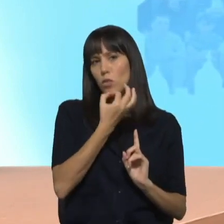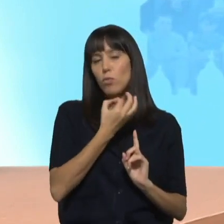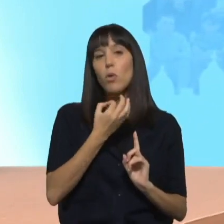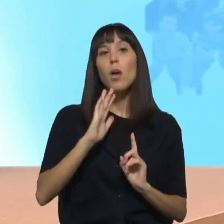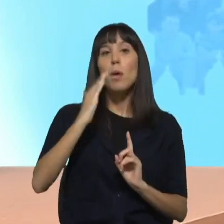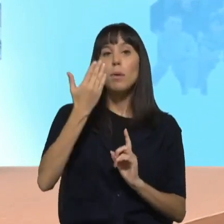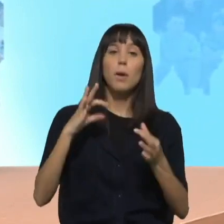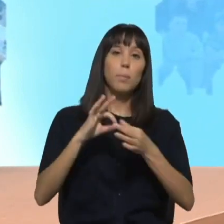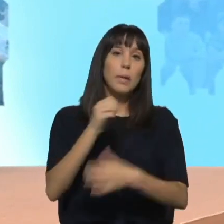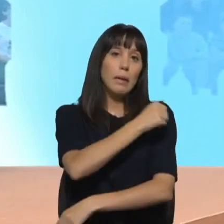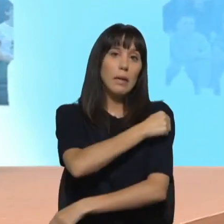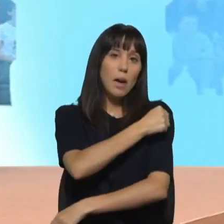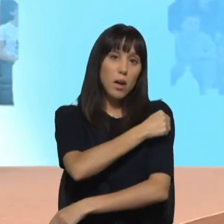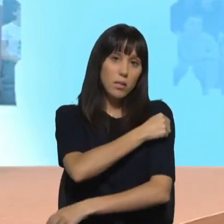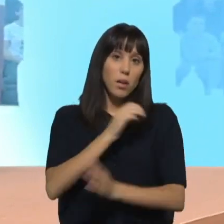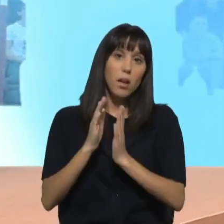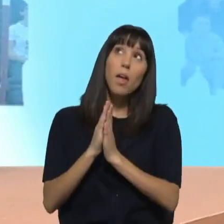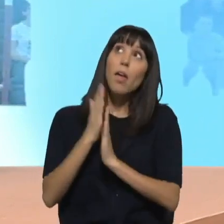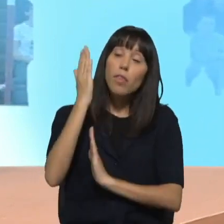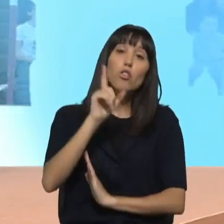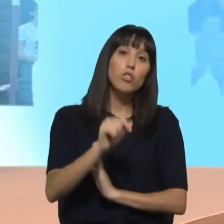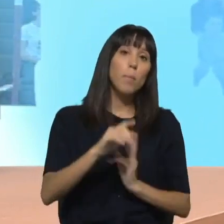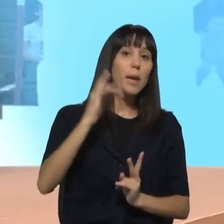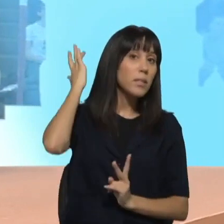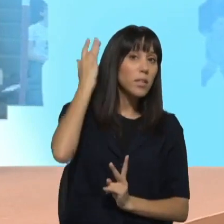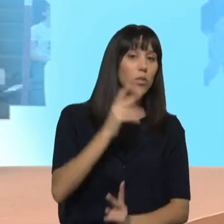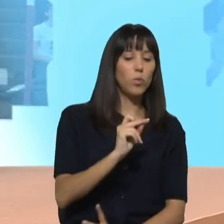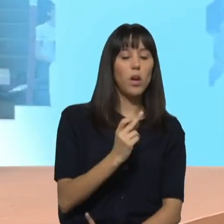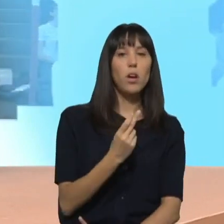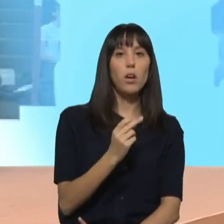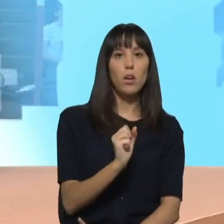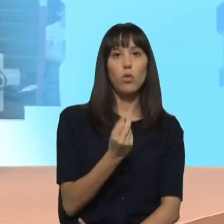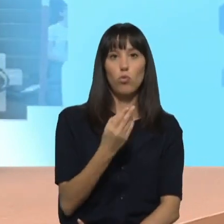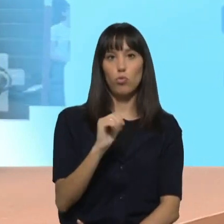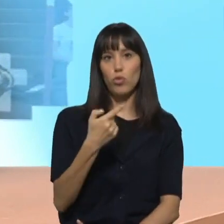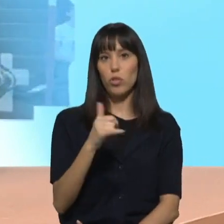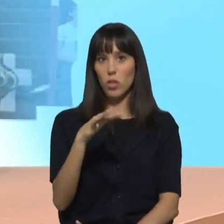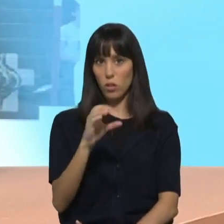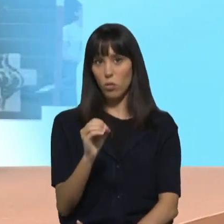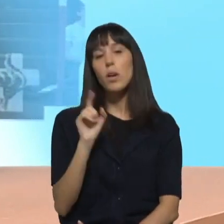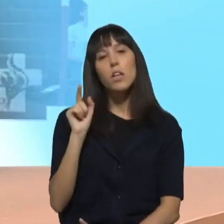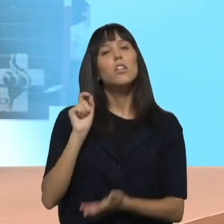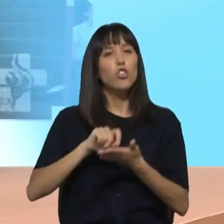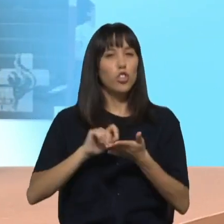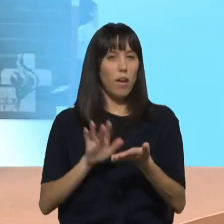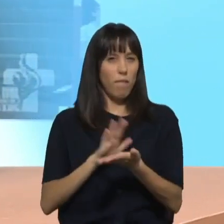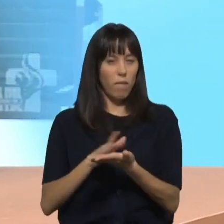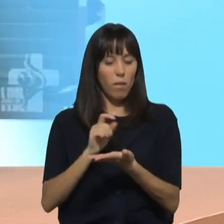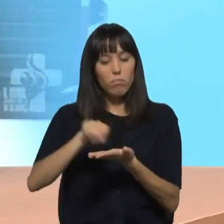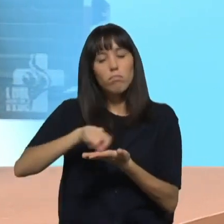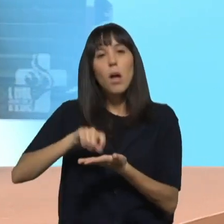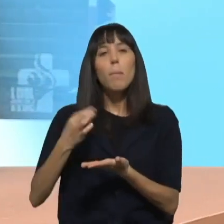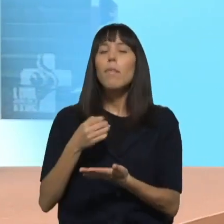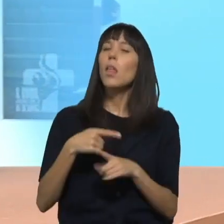de Deus em Santo Agostinho e depois sobre São Boaventura. E é muito interessante que ele, quer dizer, ele no fundo é um